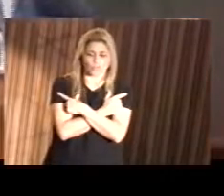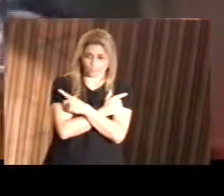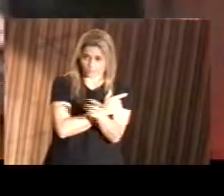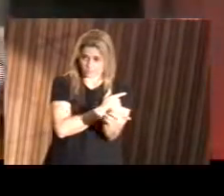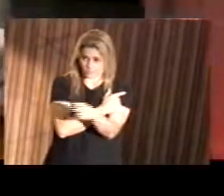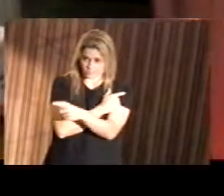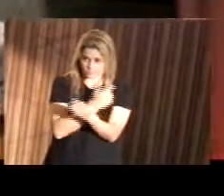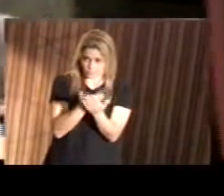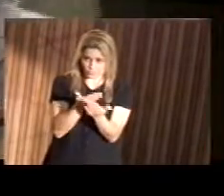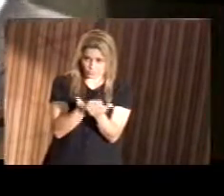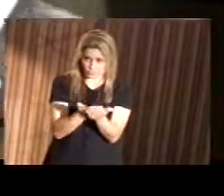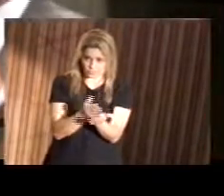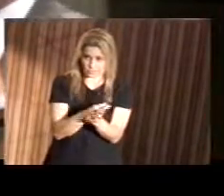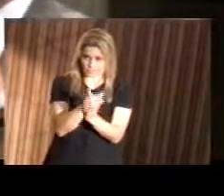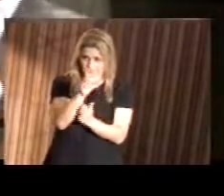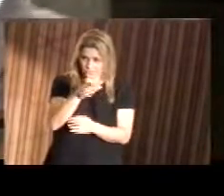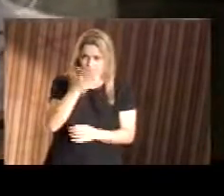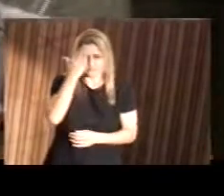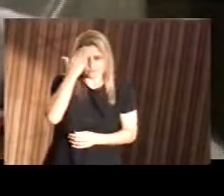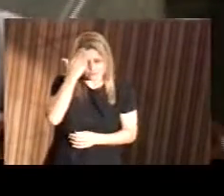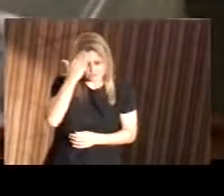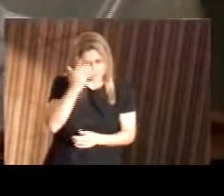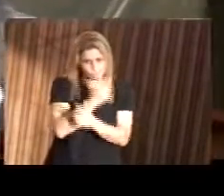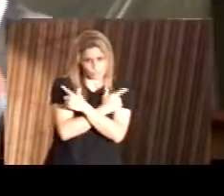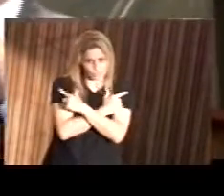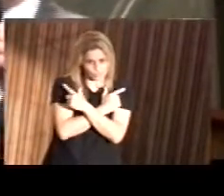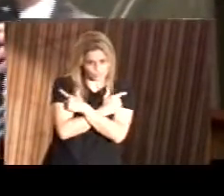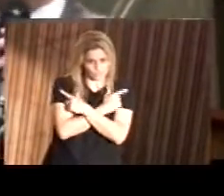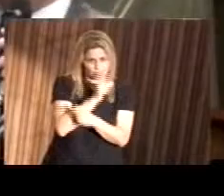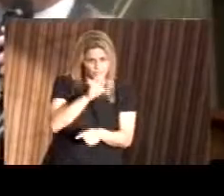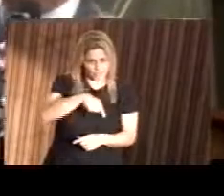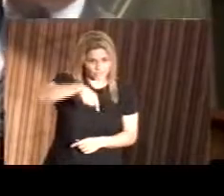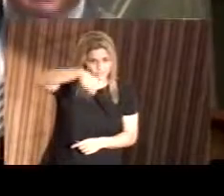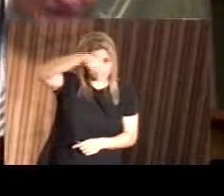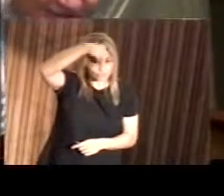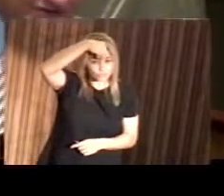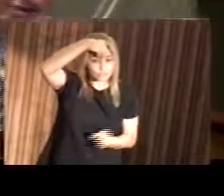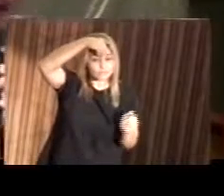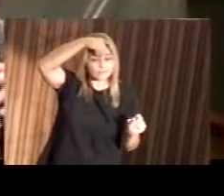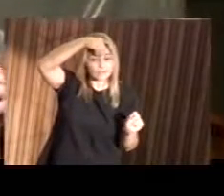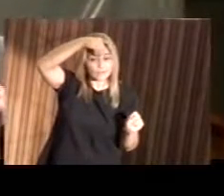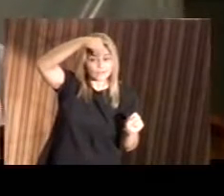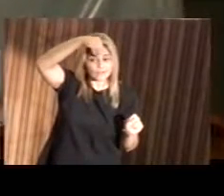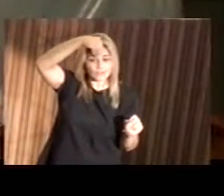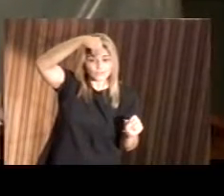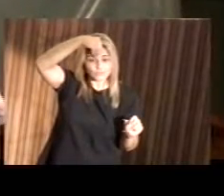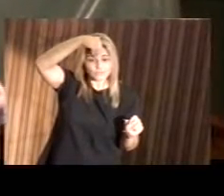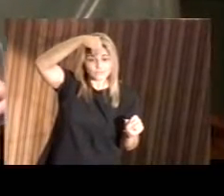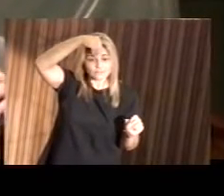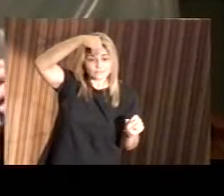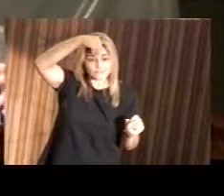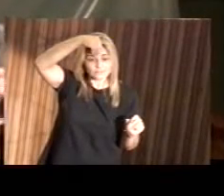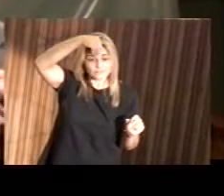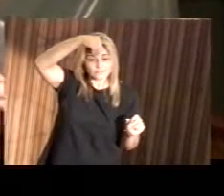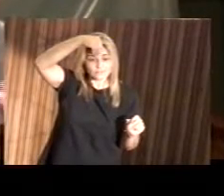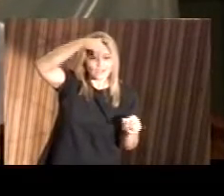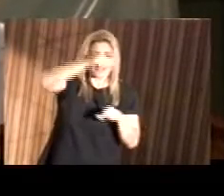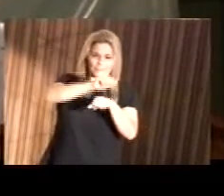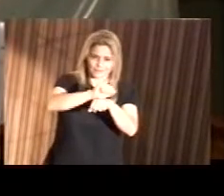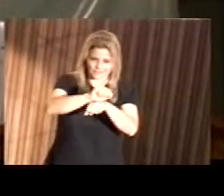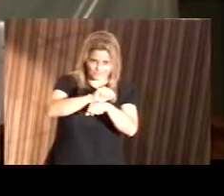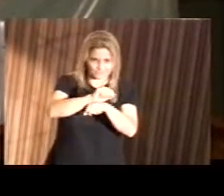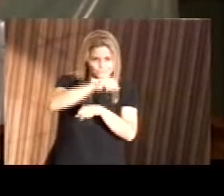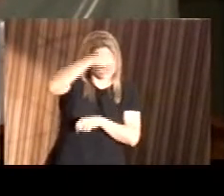está estudando a Bíblia conosco, você já sabe um pouquinho de Ló, porque a gente já viu aqui no livro de Gênesis. Ele era sobrinho de